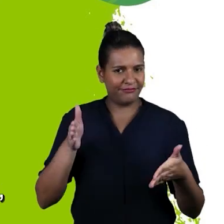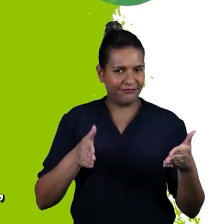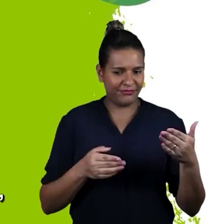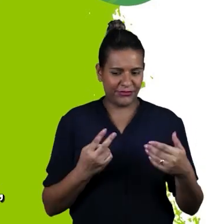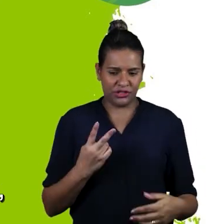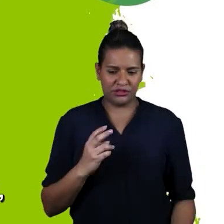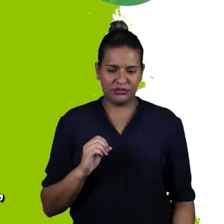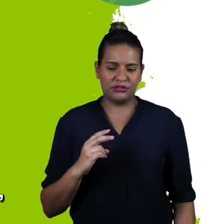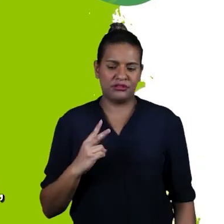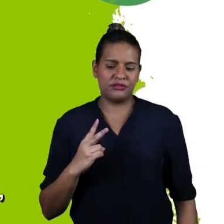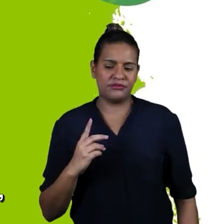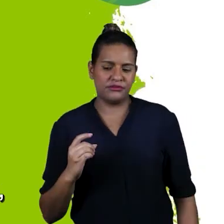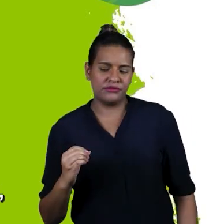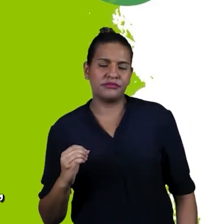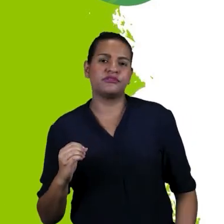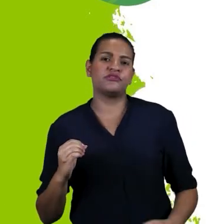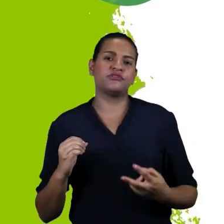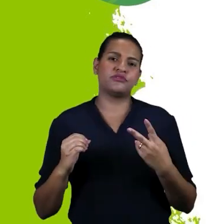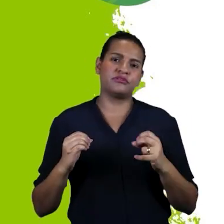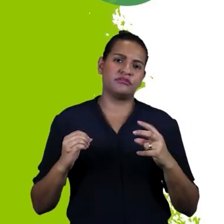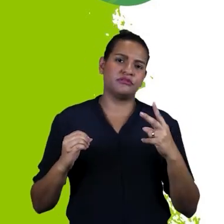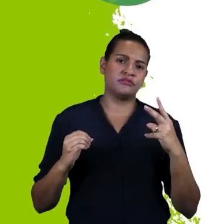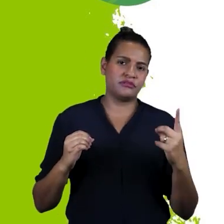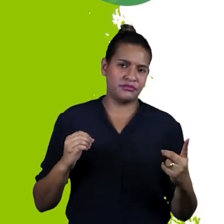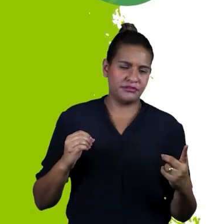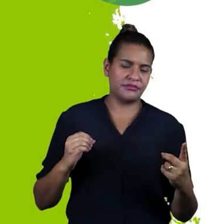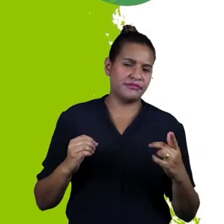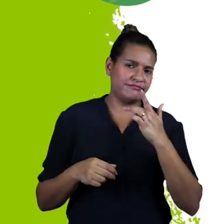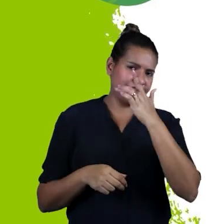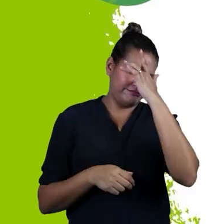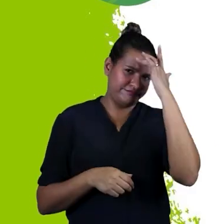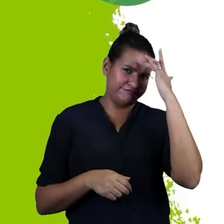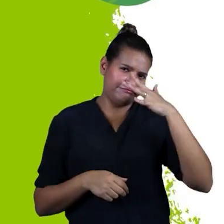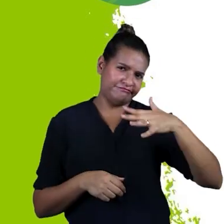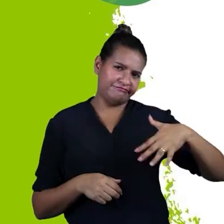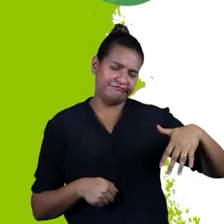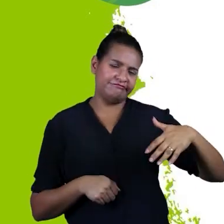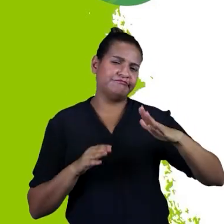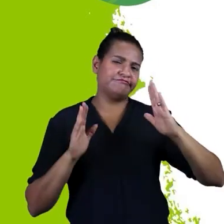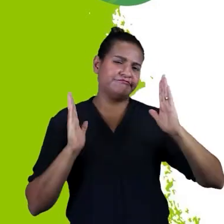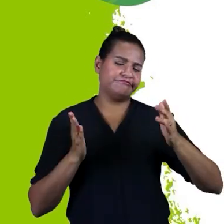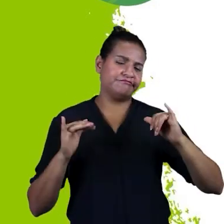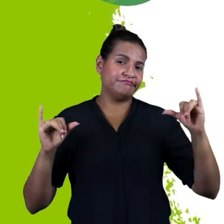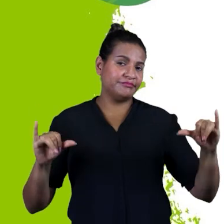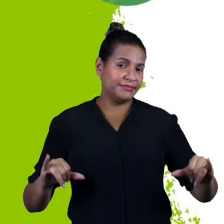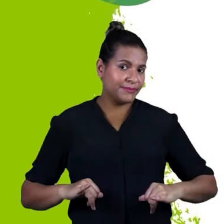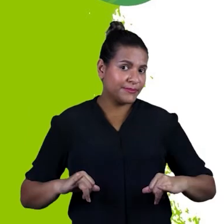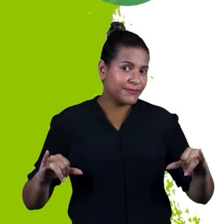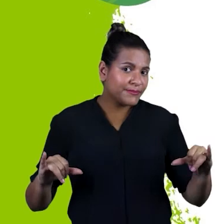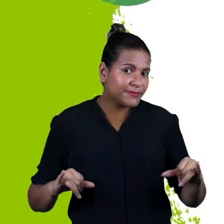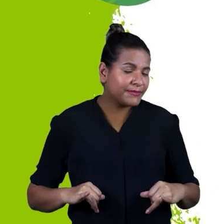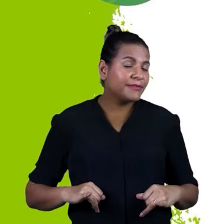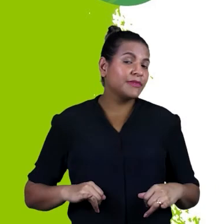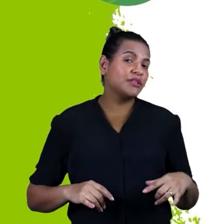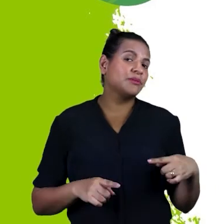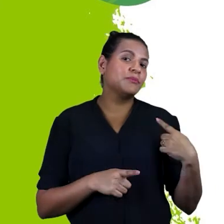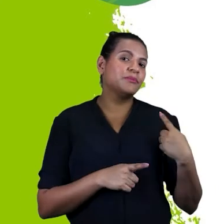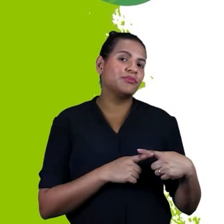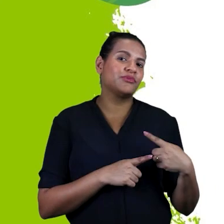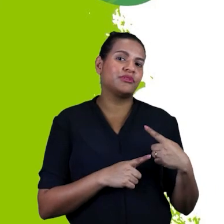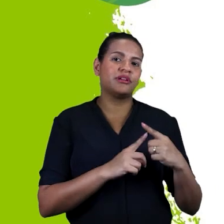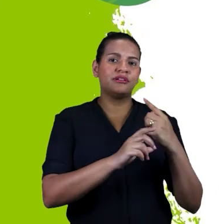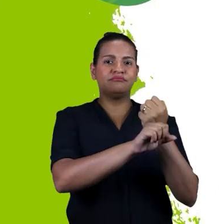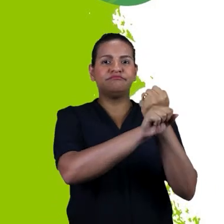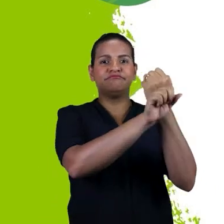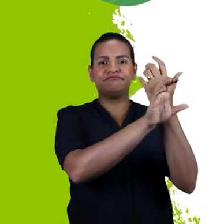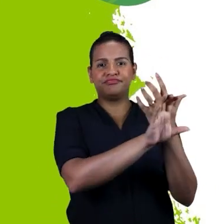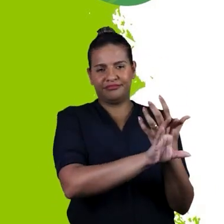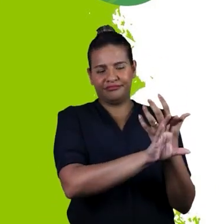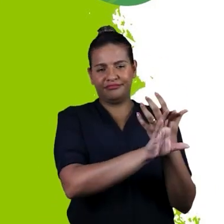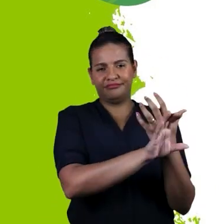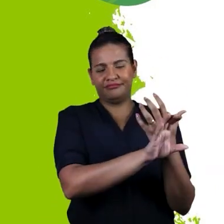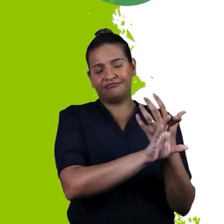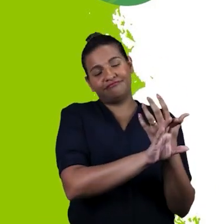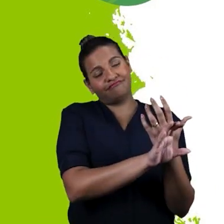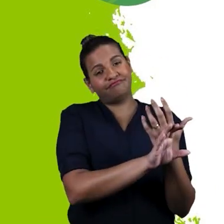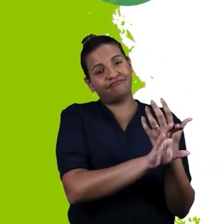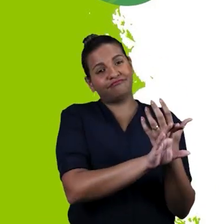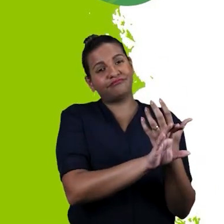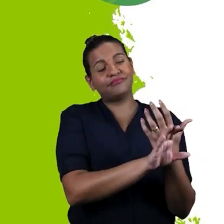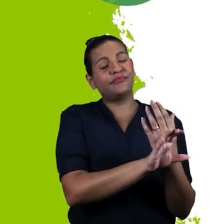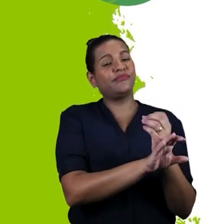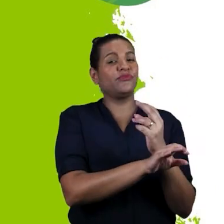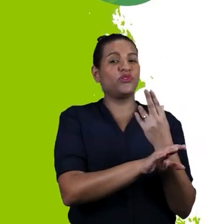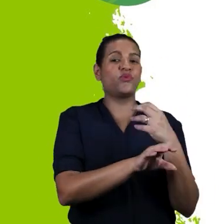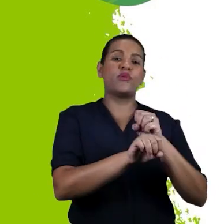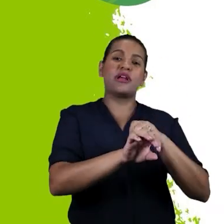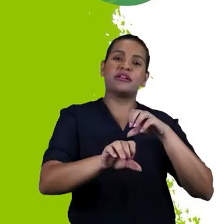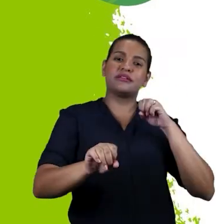pandemia, 2020, 2021, quantas pessoas sofreram, né, com essa questão do EAD e